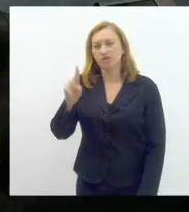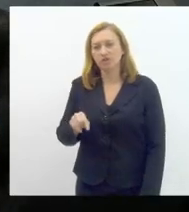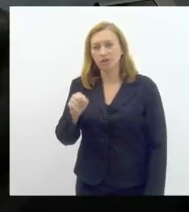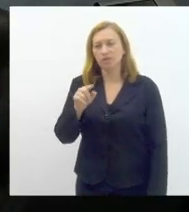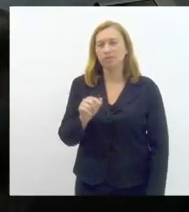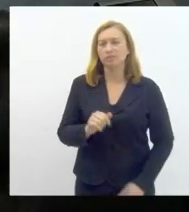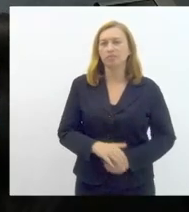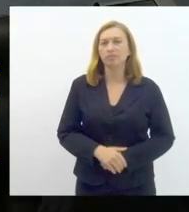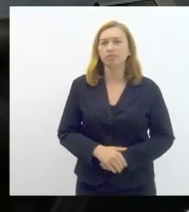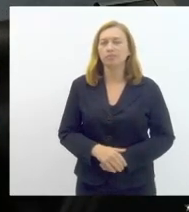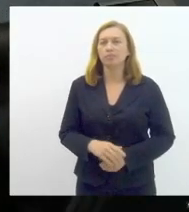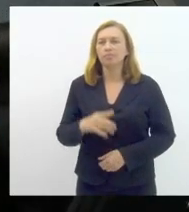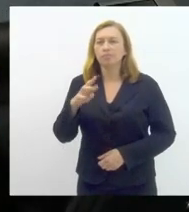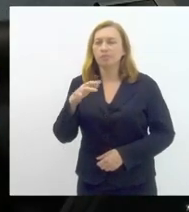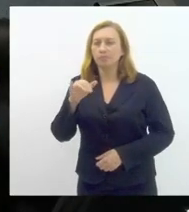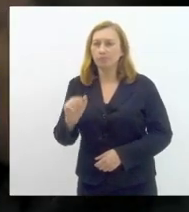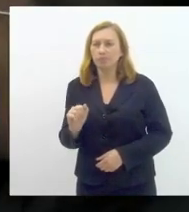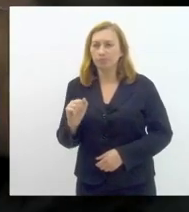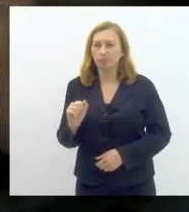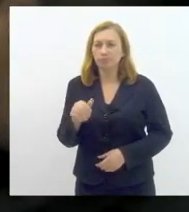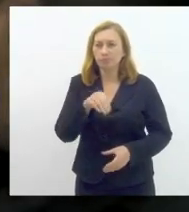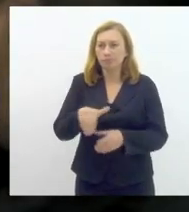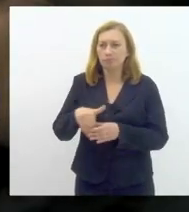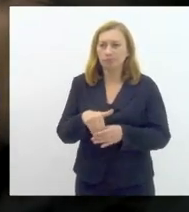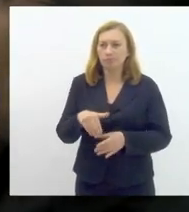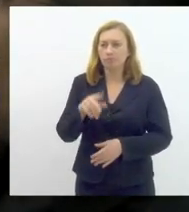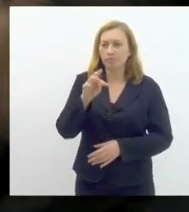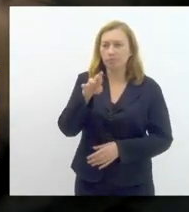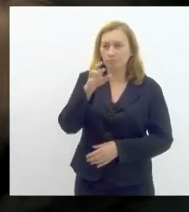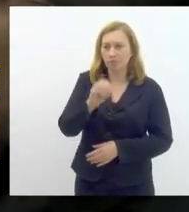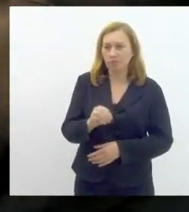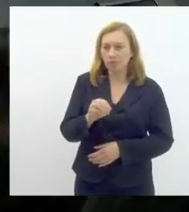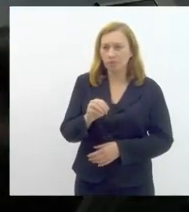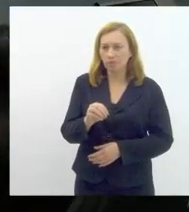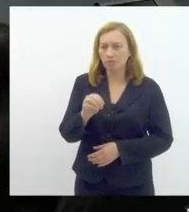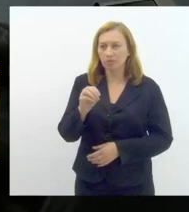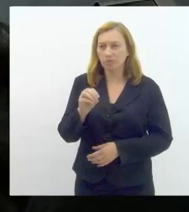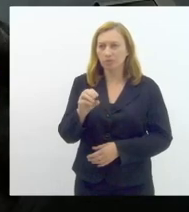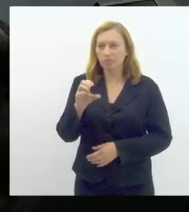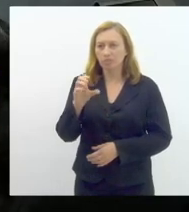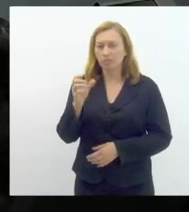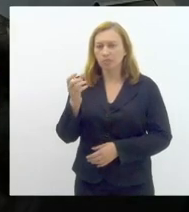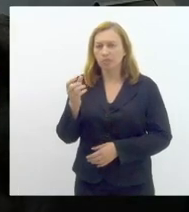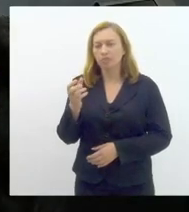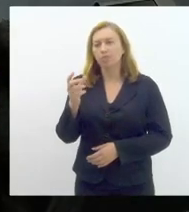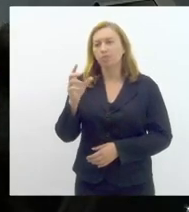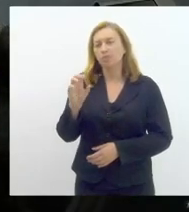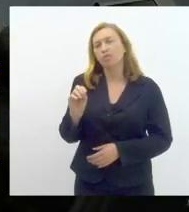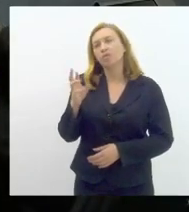Boa tarde, eu me chamo Maria Eduarda e o meu voto é para Breno Costa de Cordeiro.